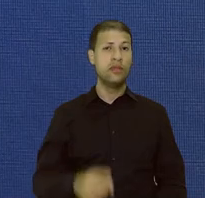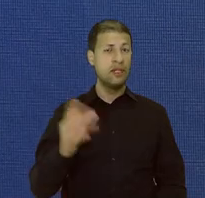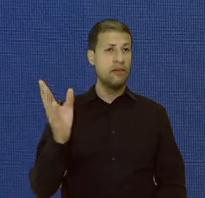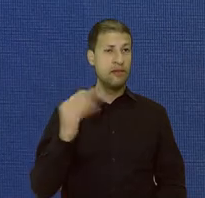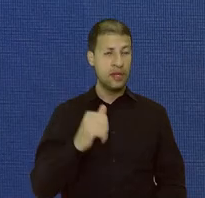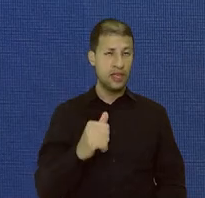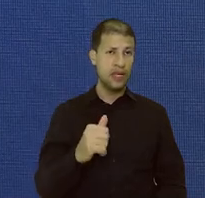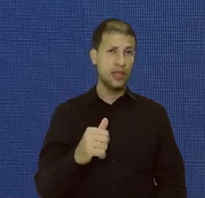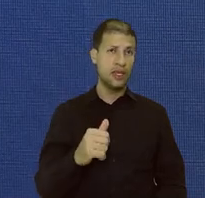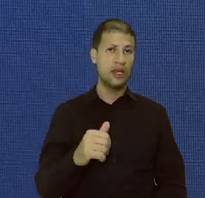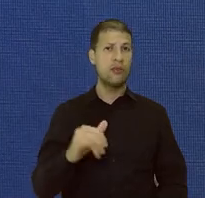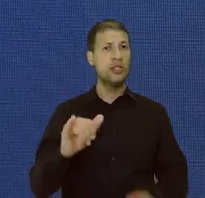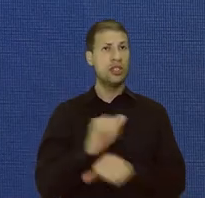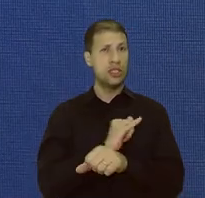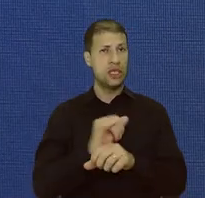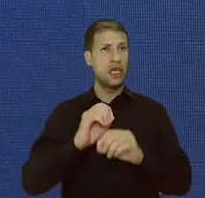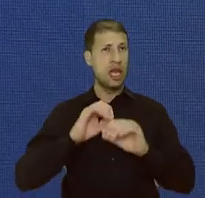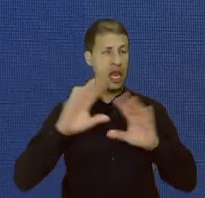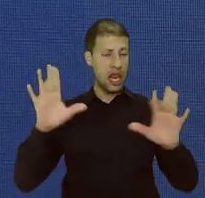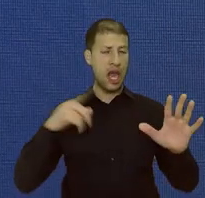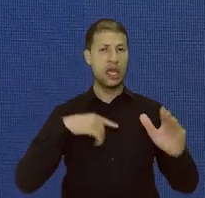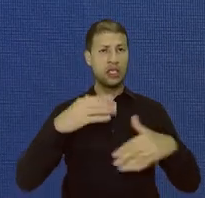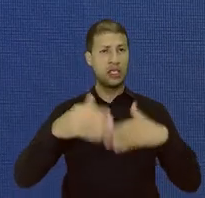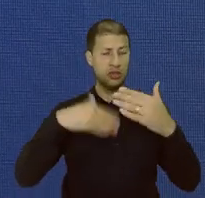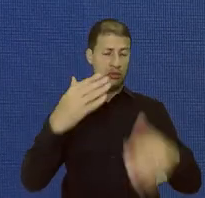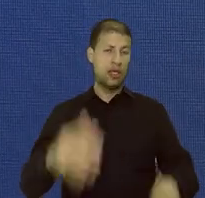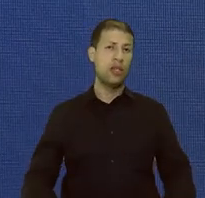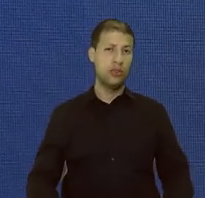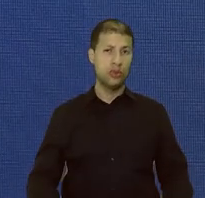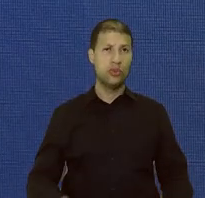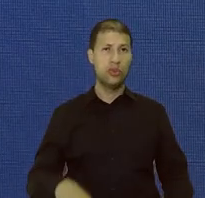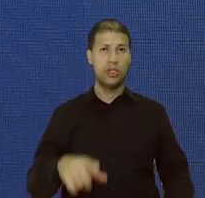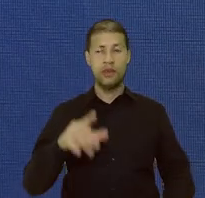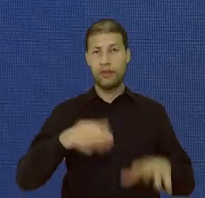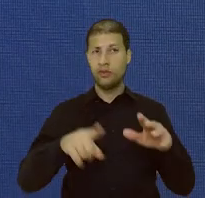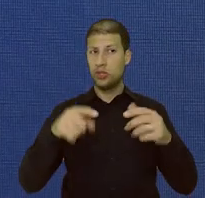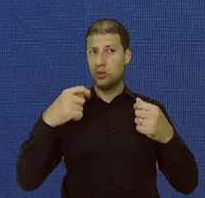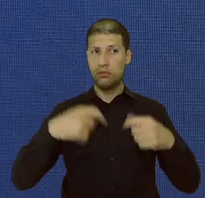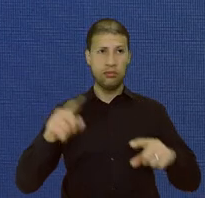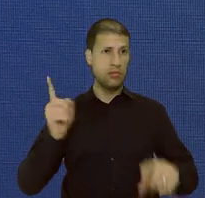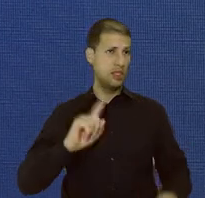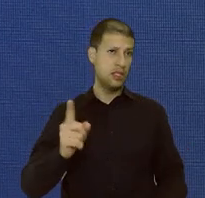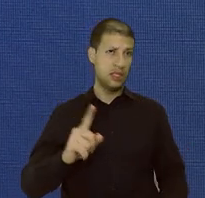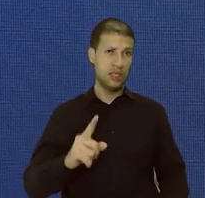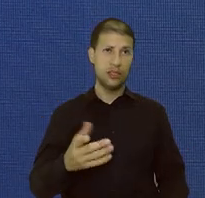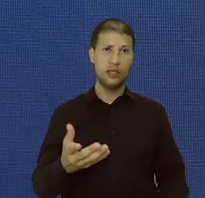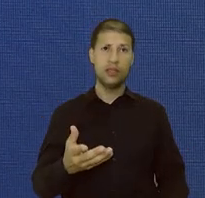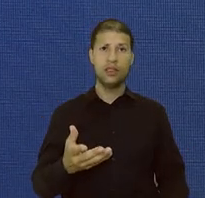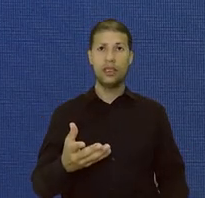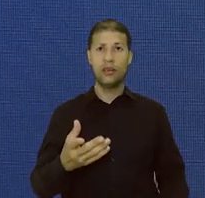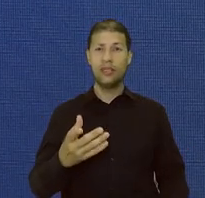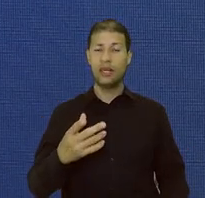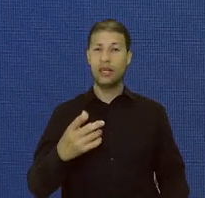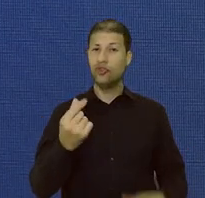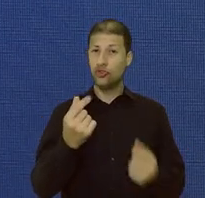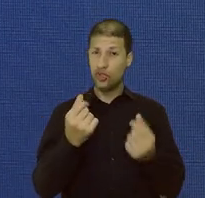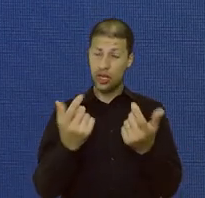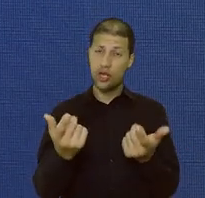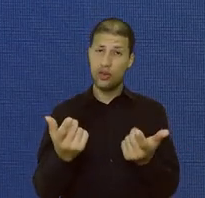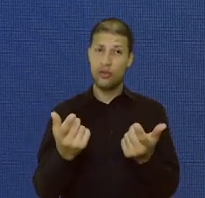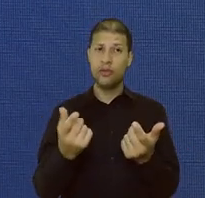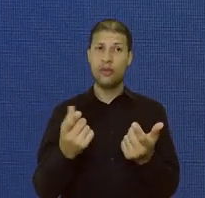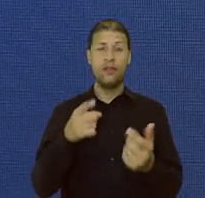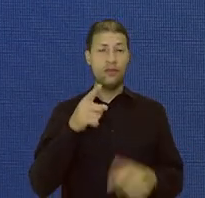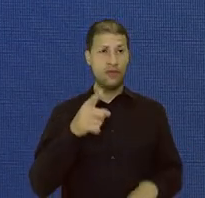estratégia Clara de crescimento e e quando você não precisa do de é de Capital vai deixar você